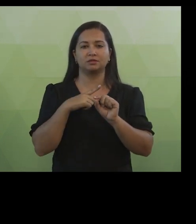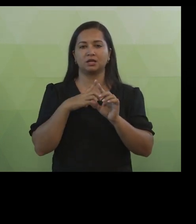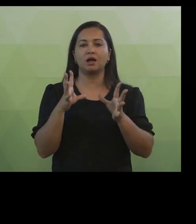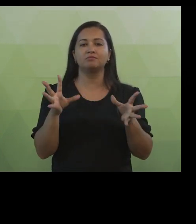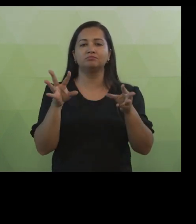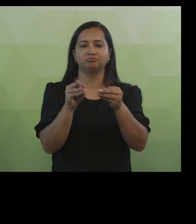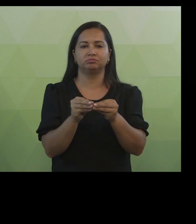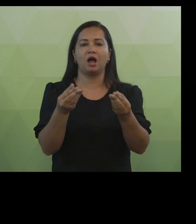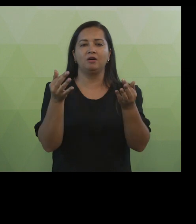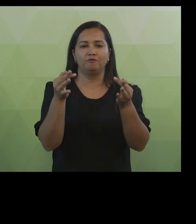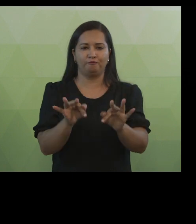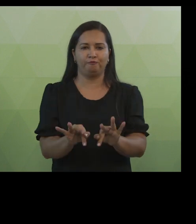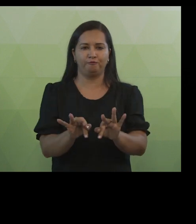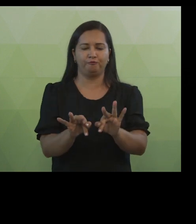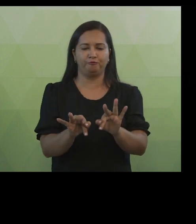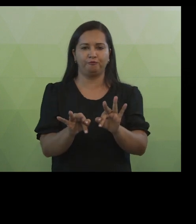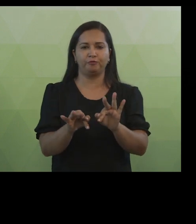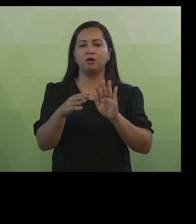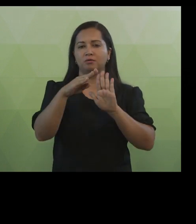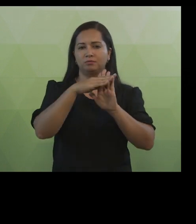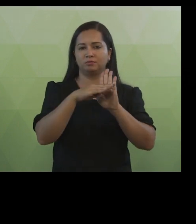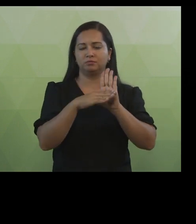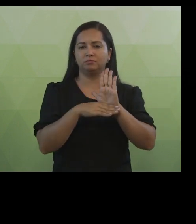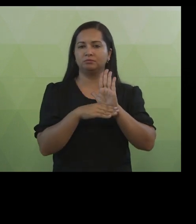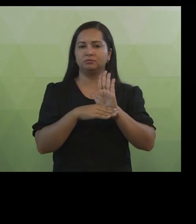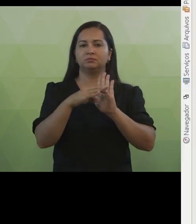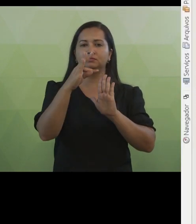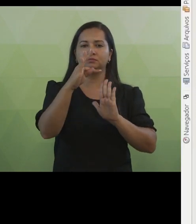da finalização desse bloco try-catch.